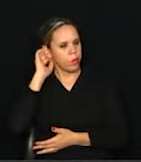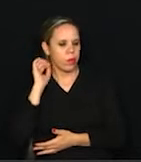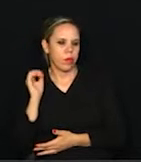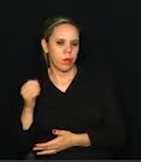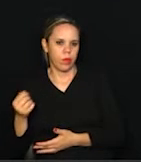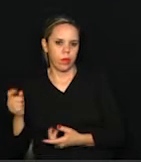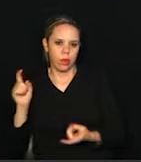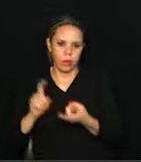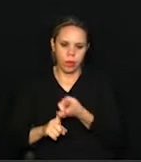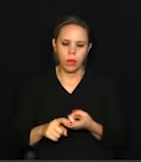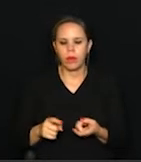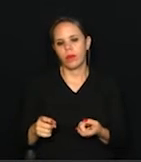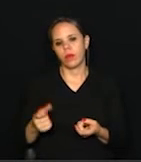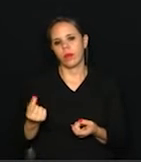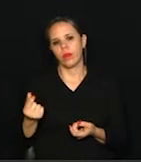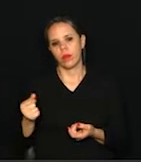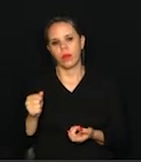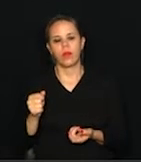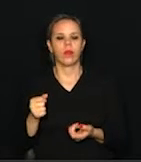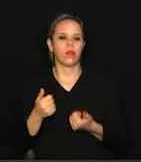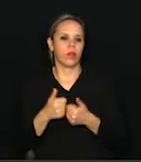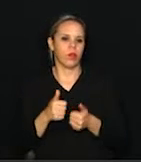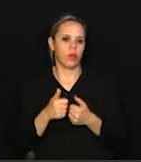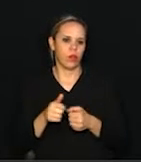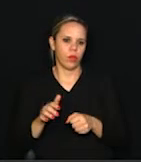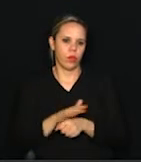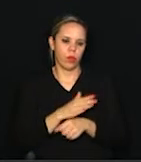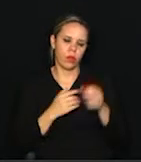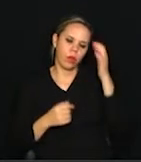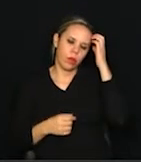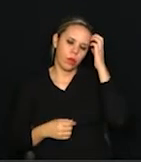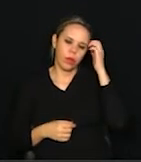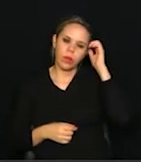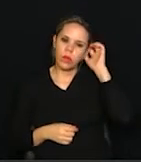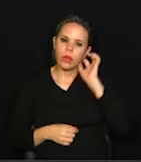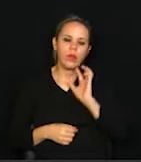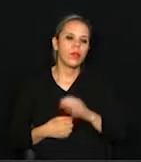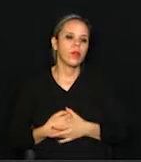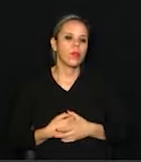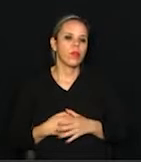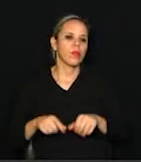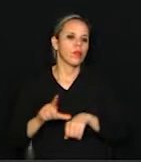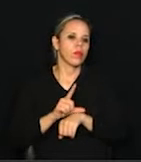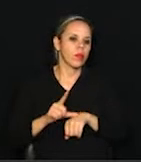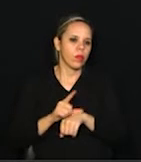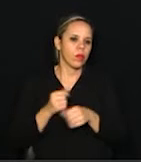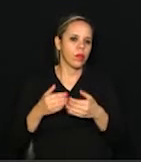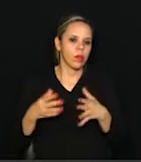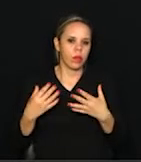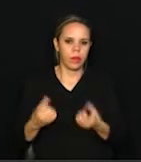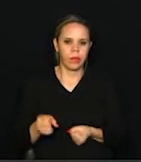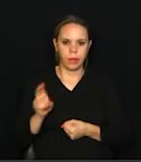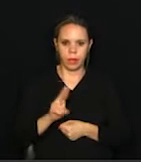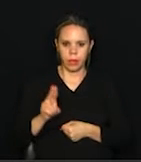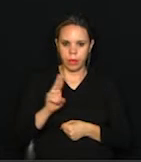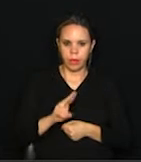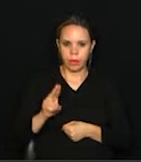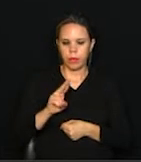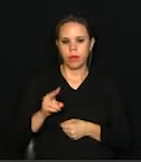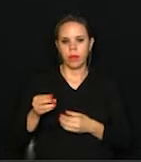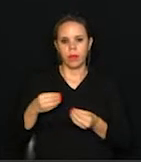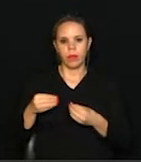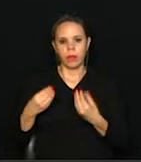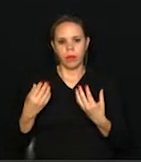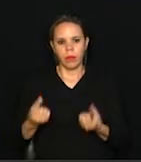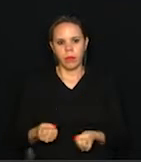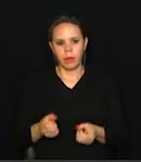vêm do transporte coletivo. Então, são essas outras receitas que a legislação permite um uso mais flexível